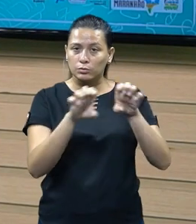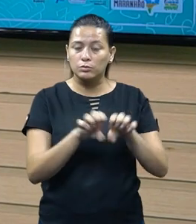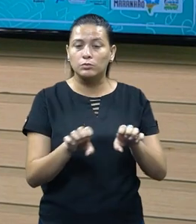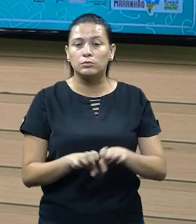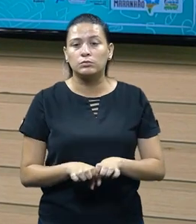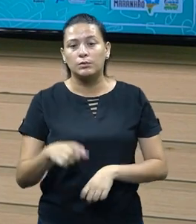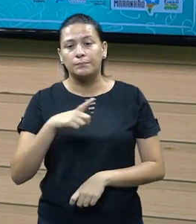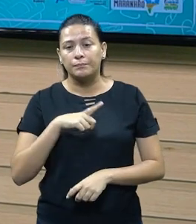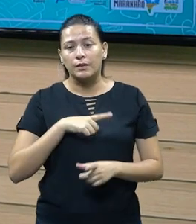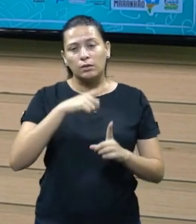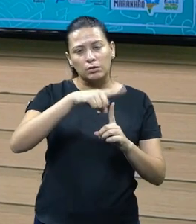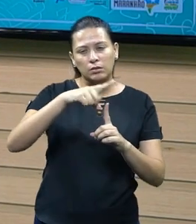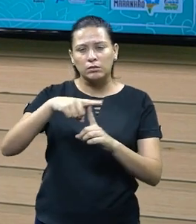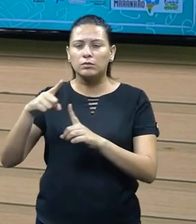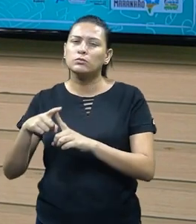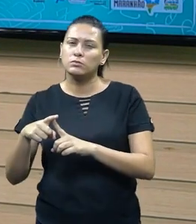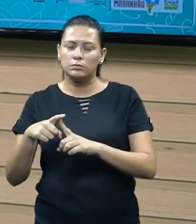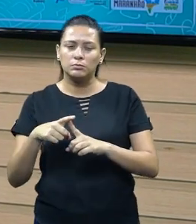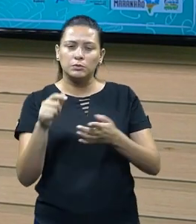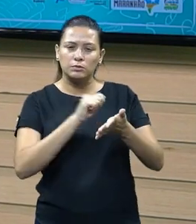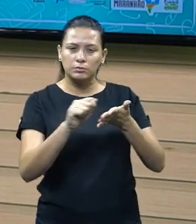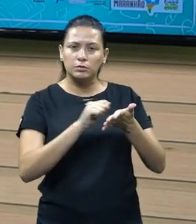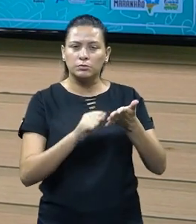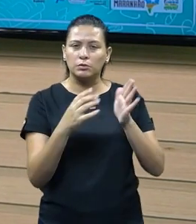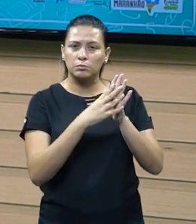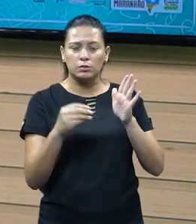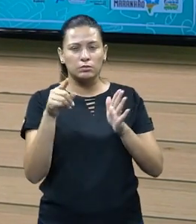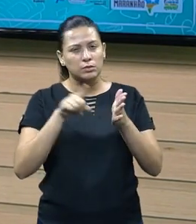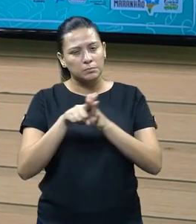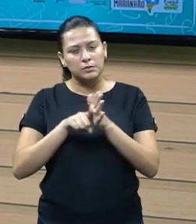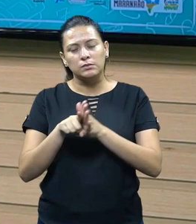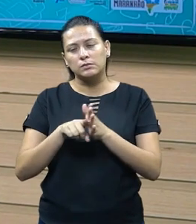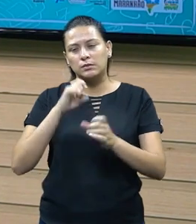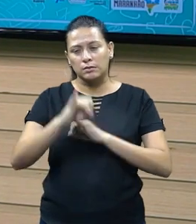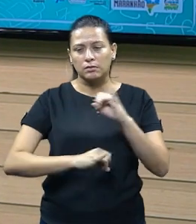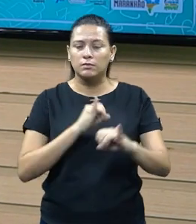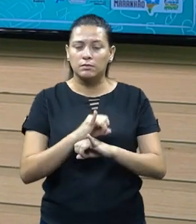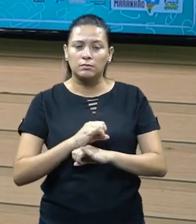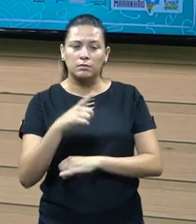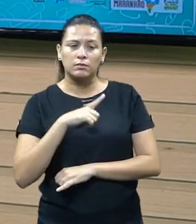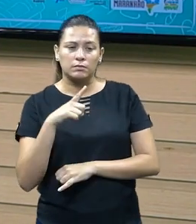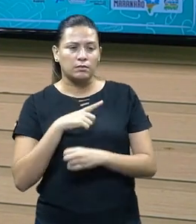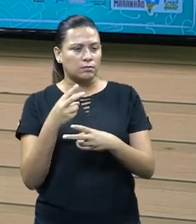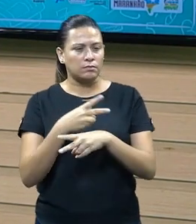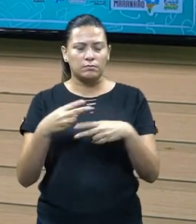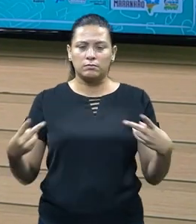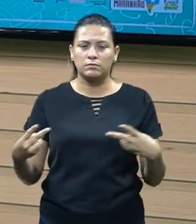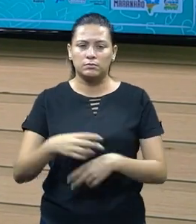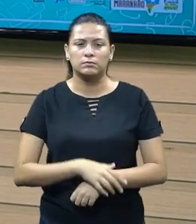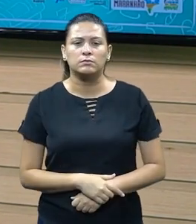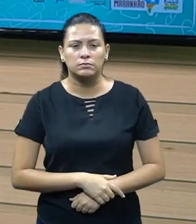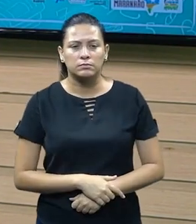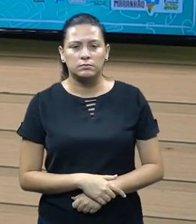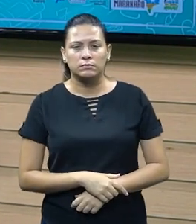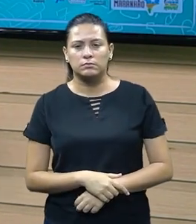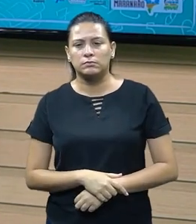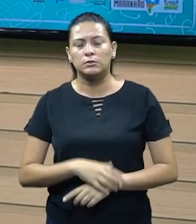fichamento se você fizer uma pesquisa rápida no no Google enfim você vai encontrar dezenas de tipos de fichamento você